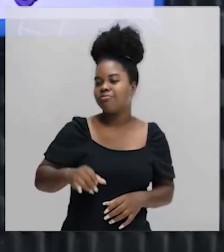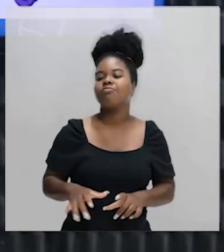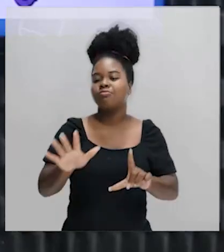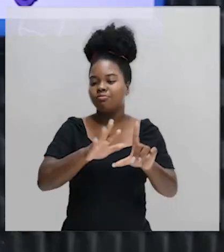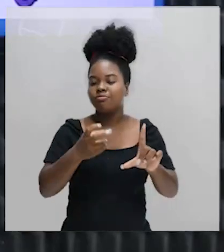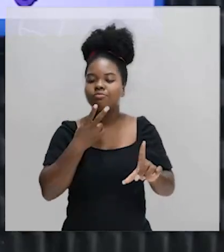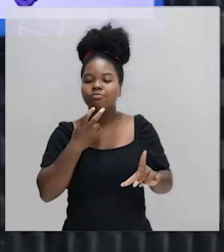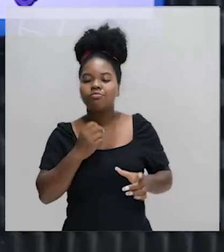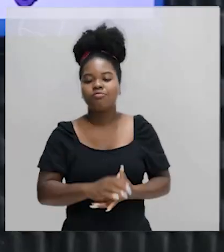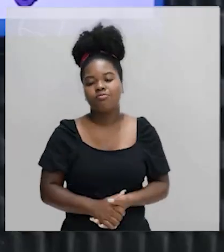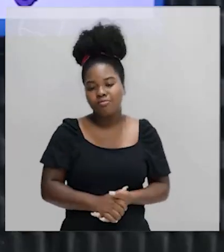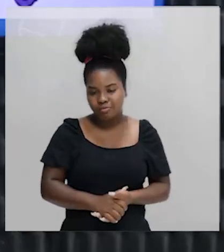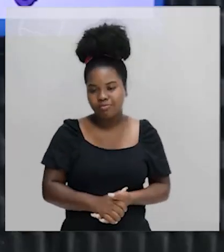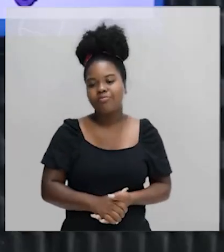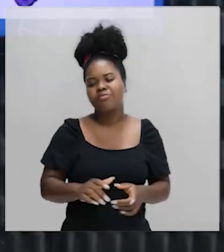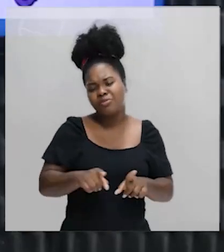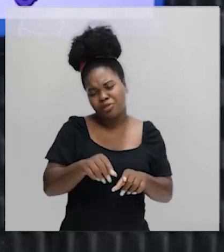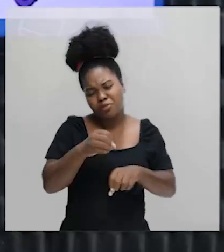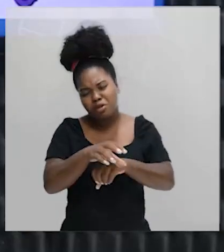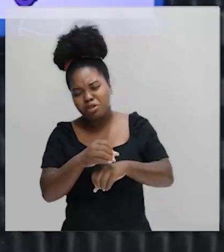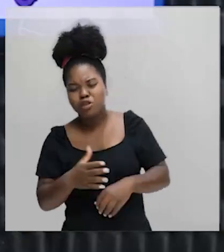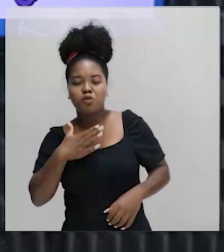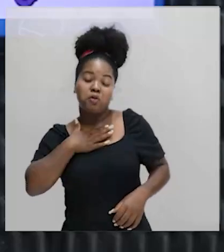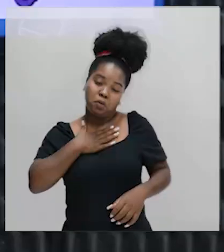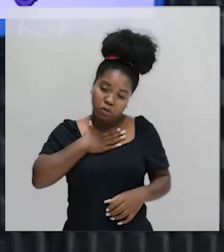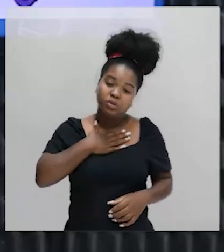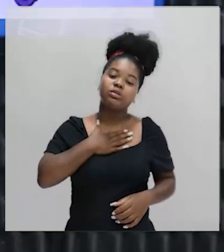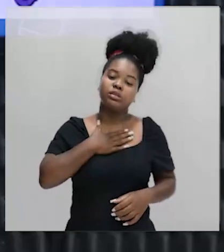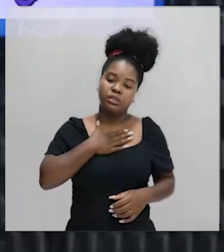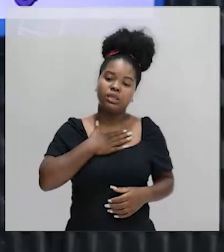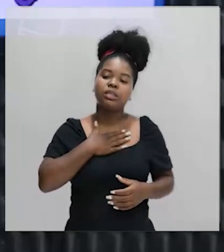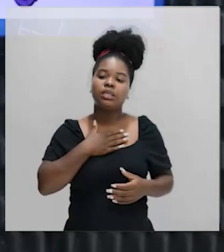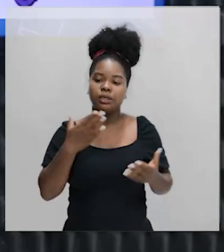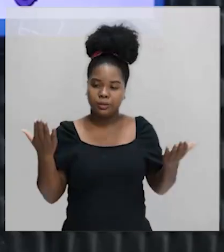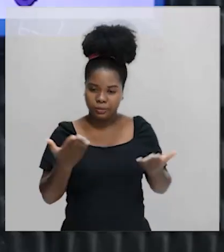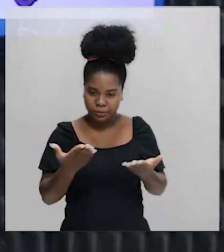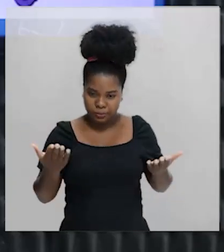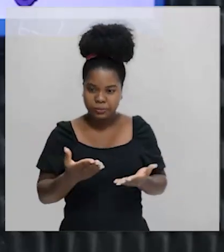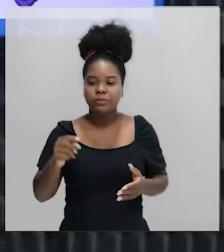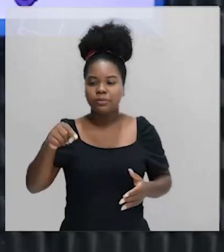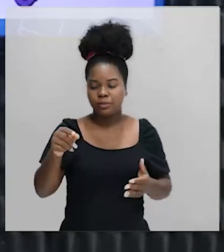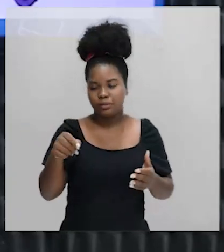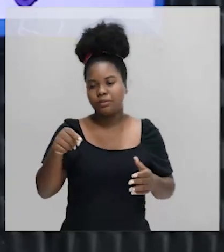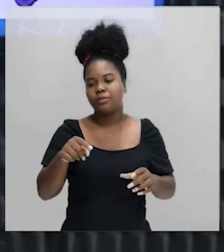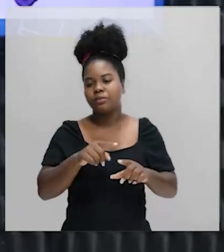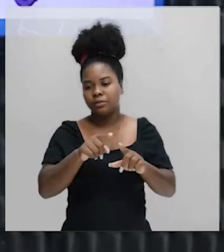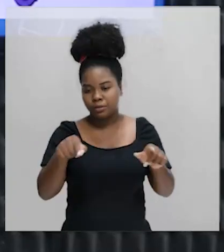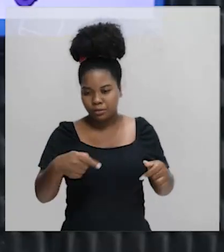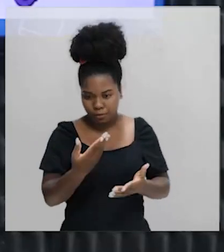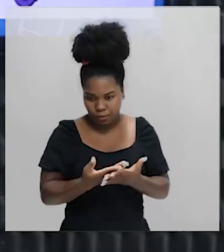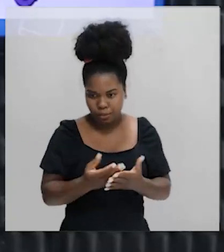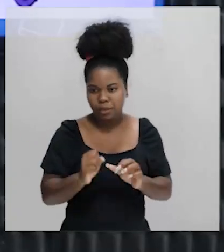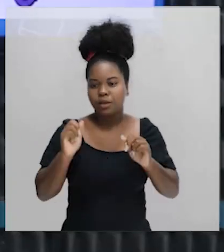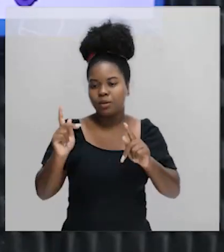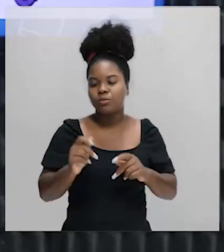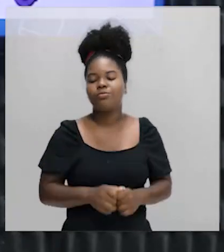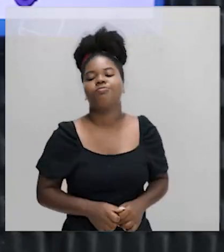plataforma Gonçalves Dias e dar aí uma dica do que você gostaria de ver analisado aqui no nosso Momento Português nas redes.